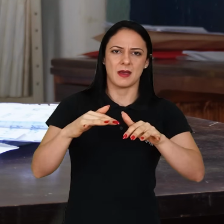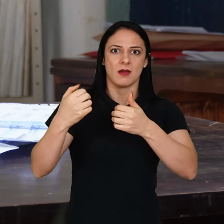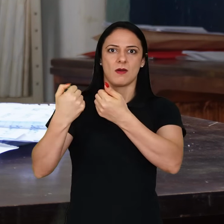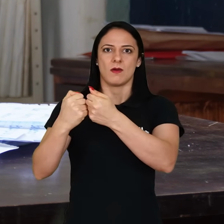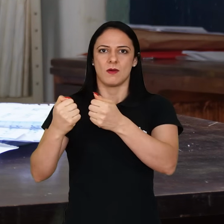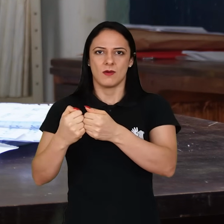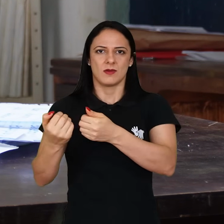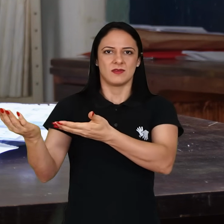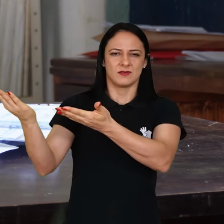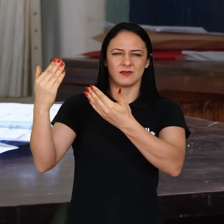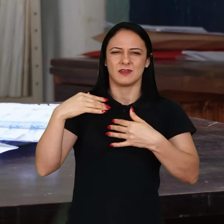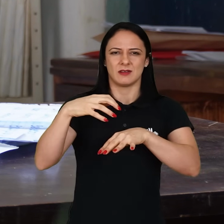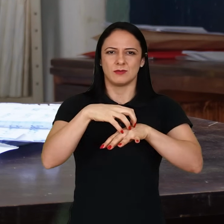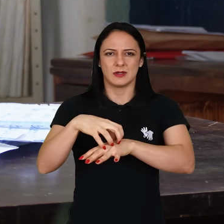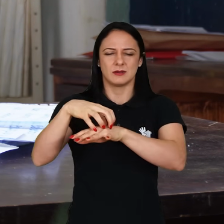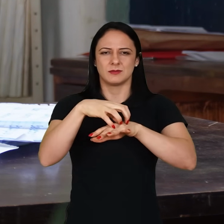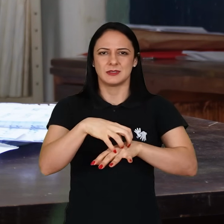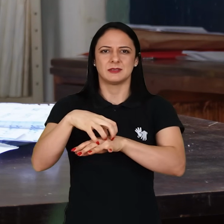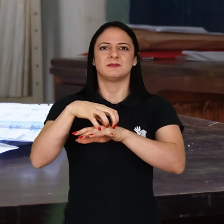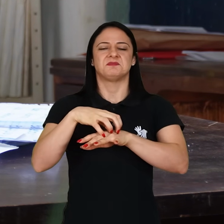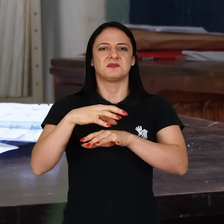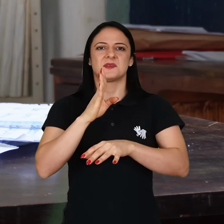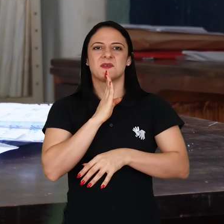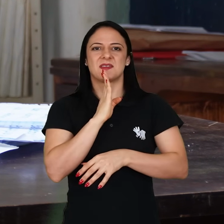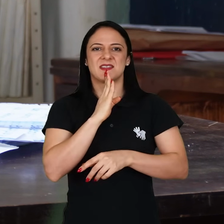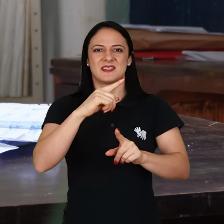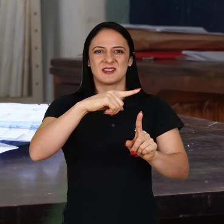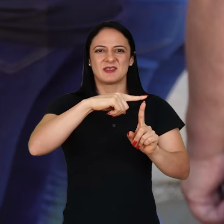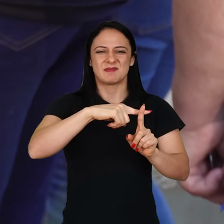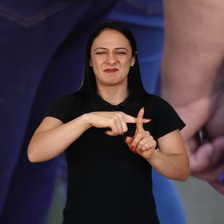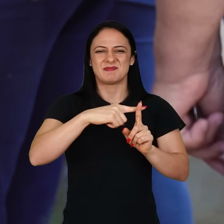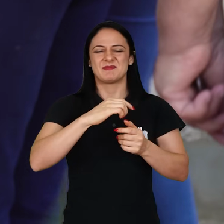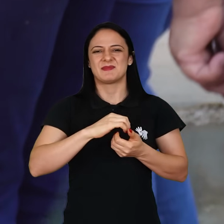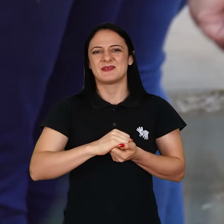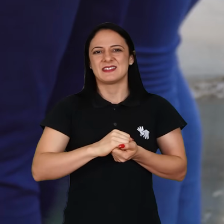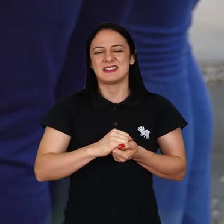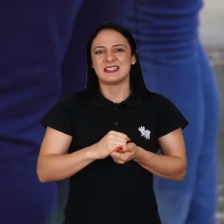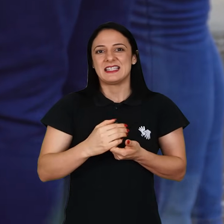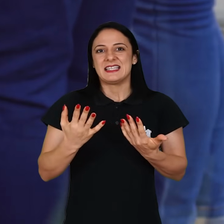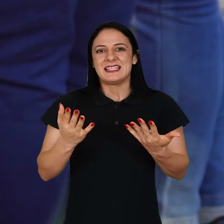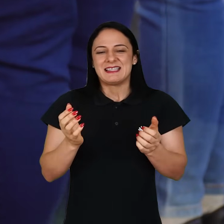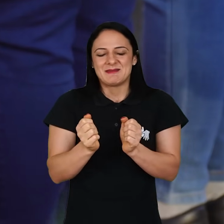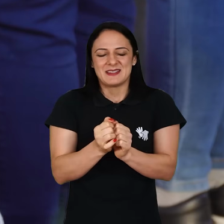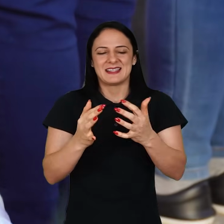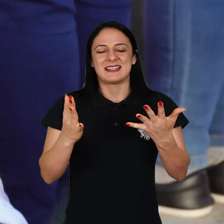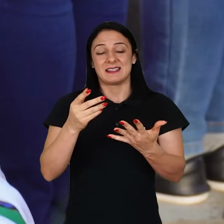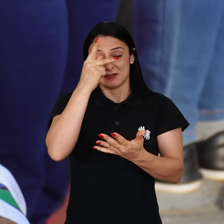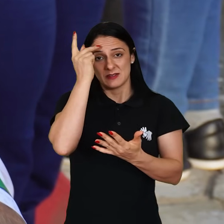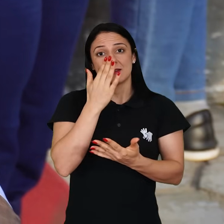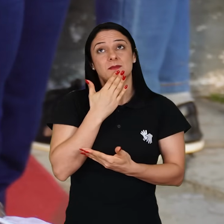lugares, ônibus, né, excursões, vem aqui para visitar a cruz e muitos milagres